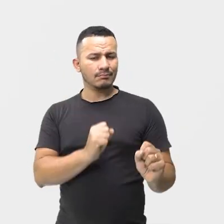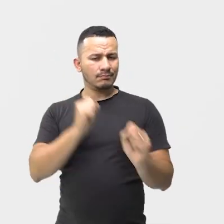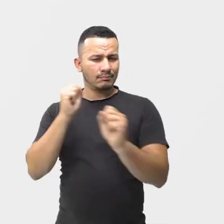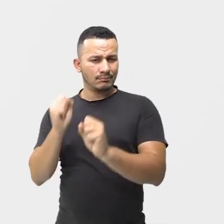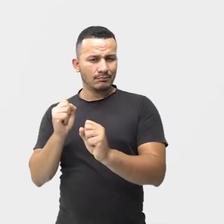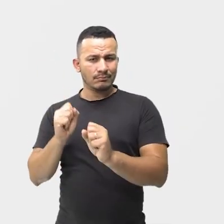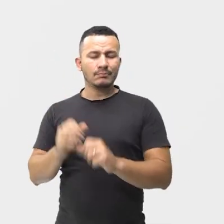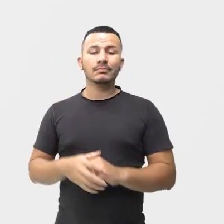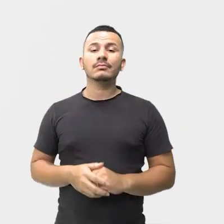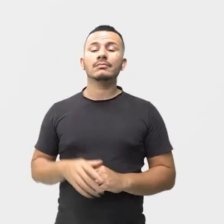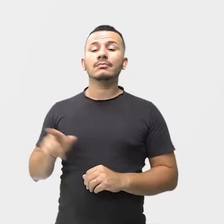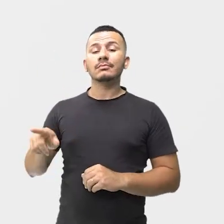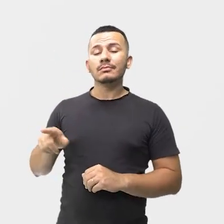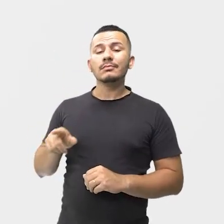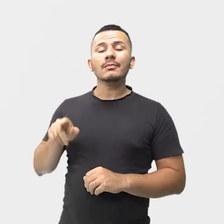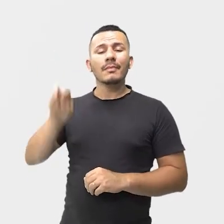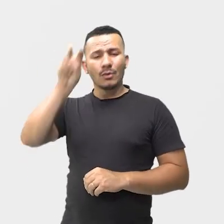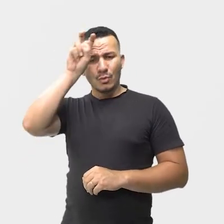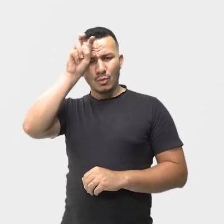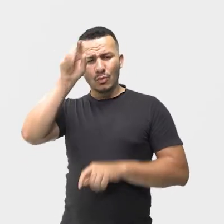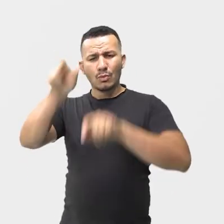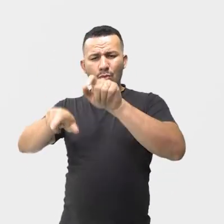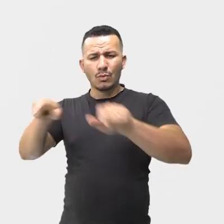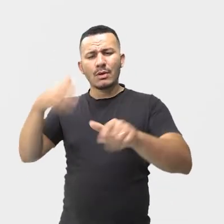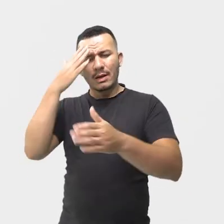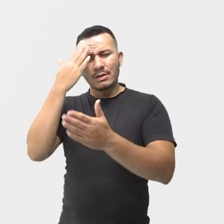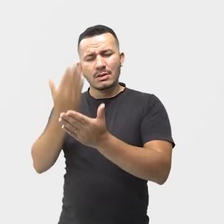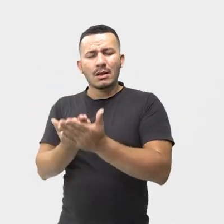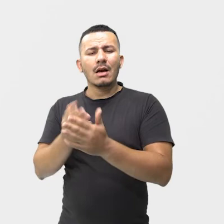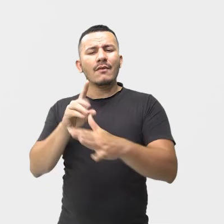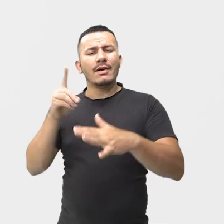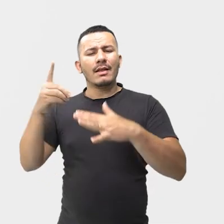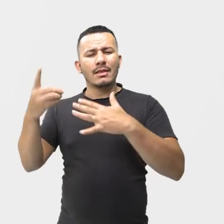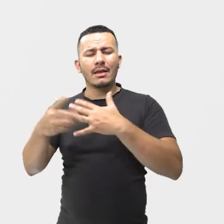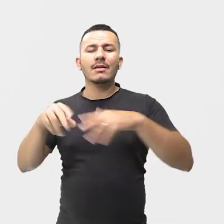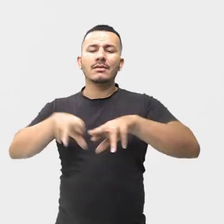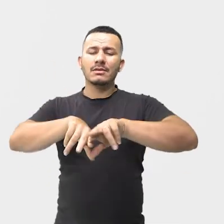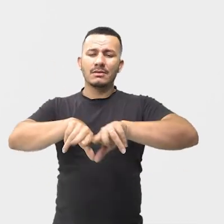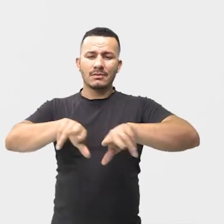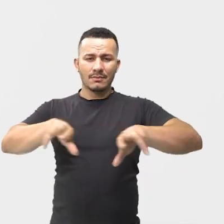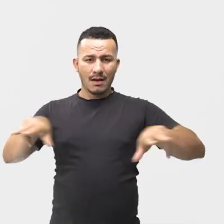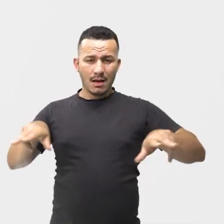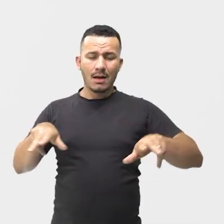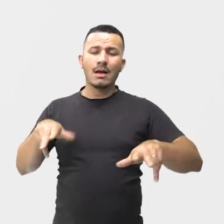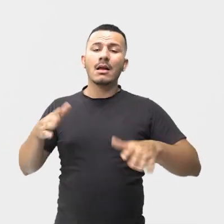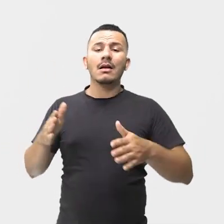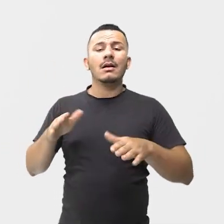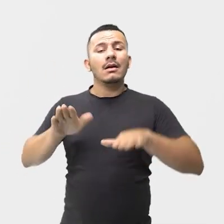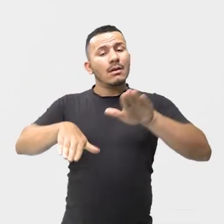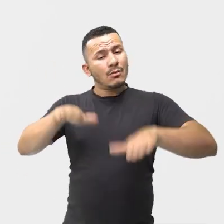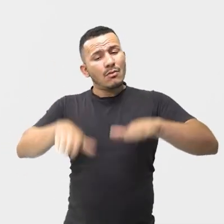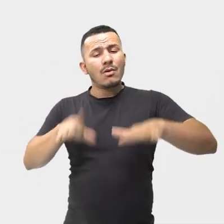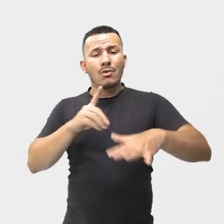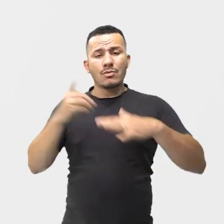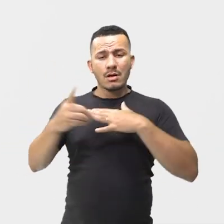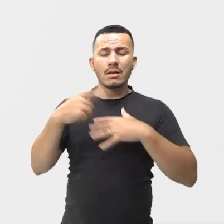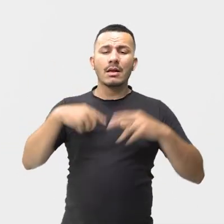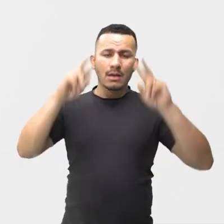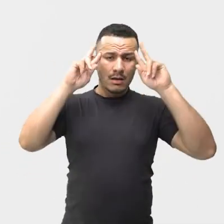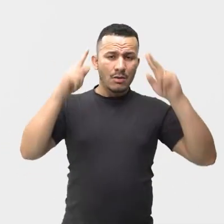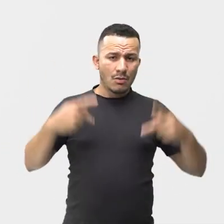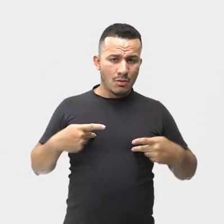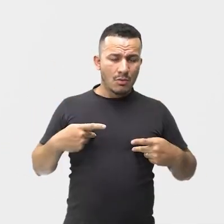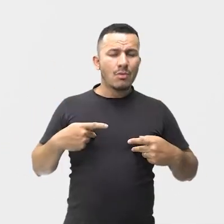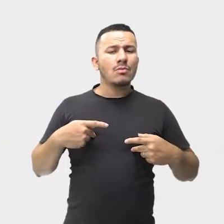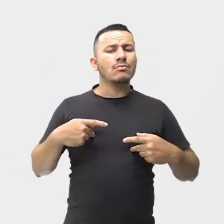Havia o politeísmo, eles acreditavam em vários deuses. Geralmente os deuses eram com corpo humano